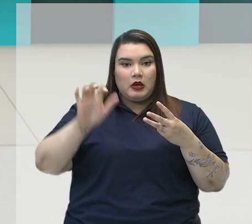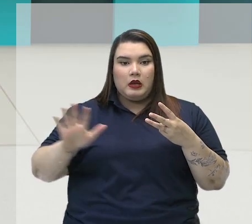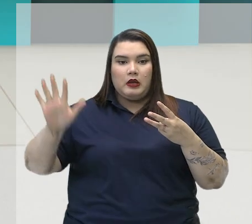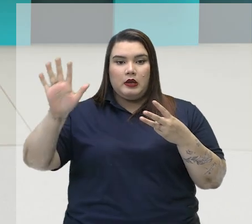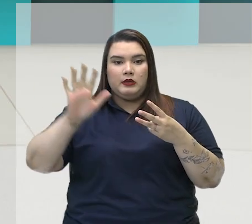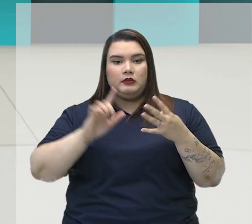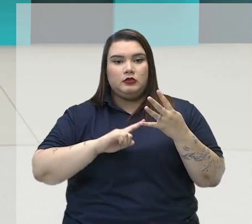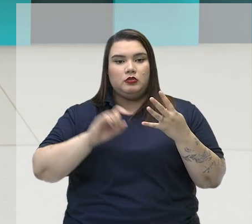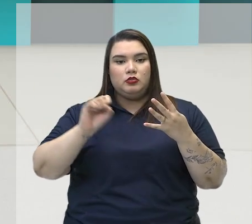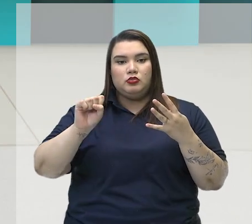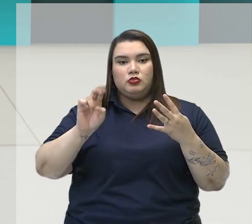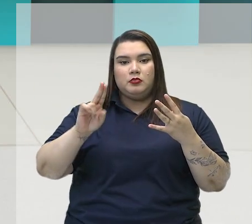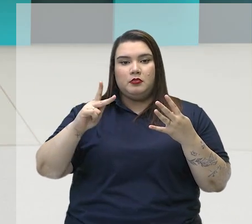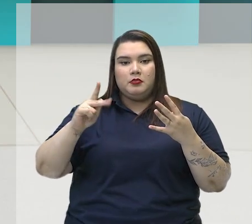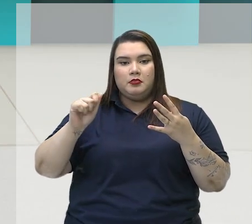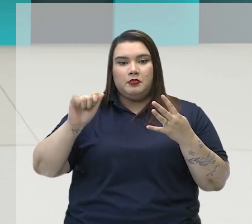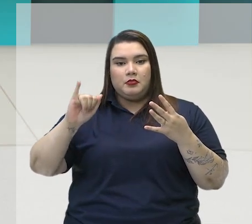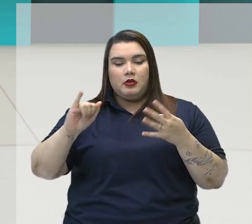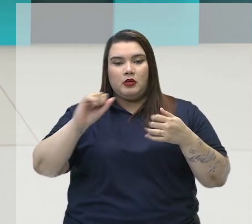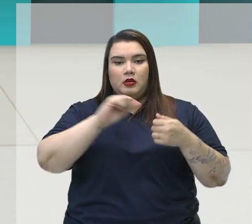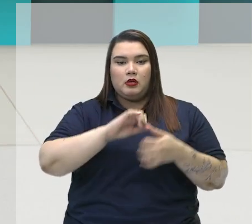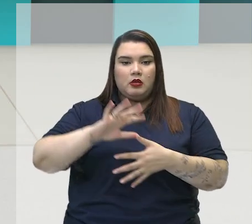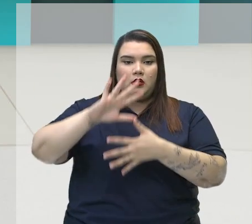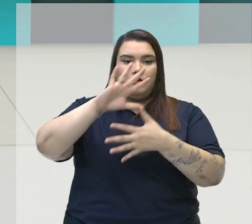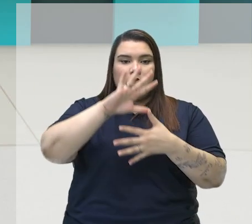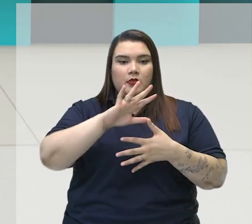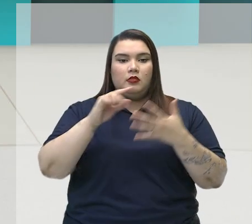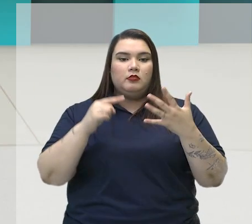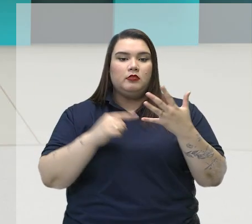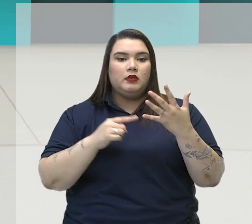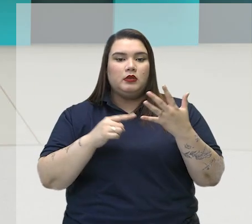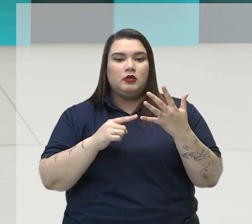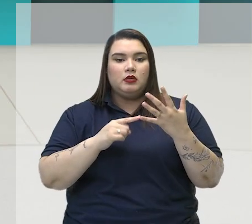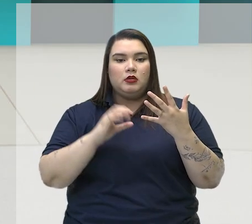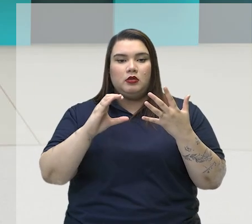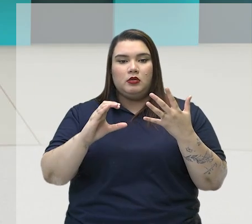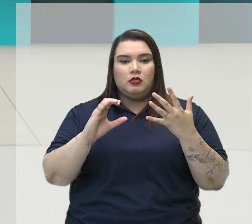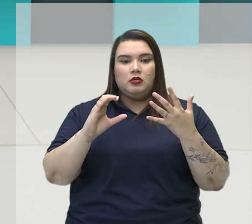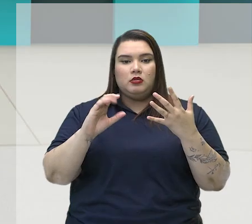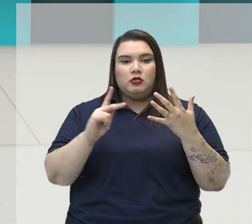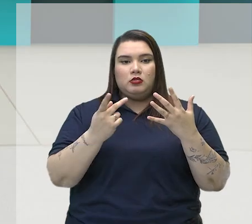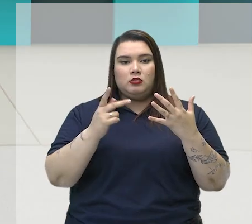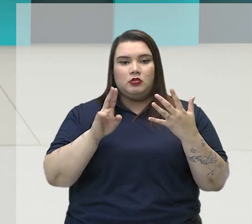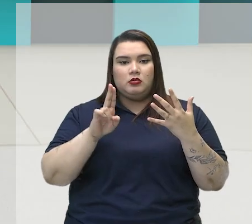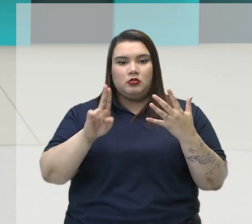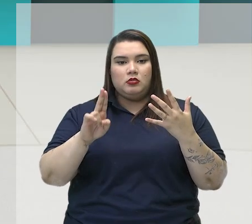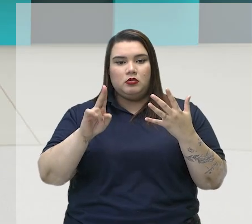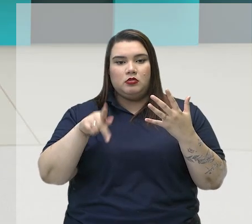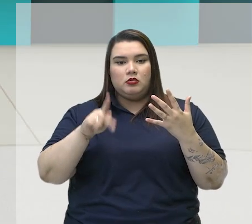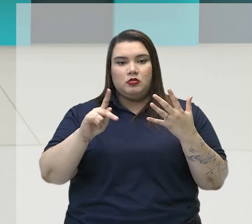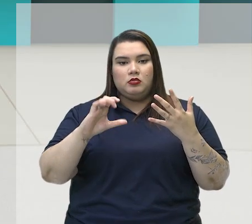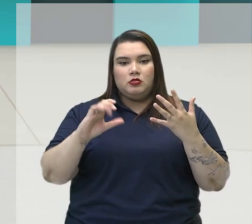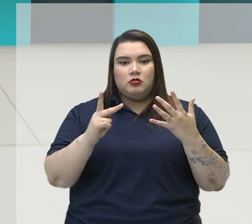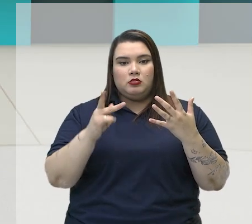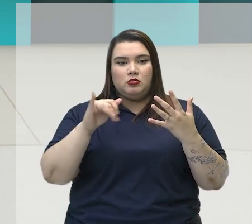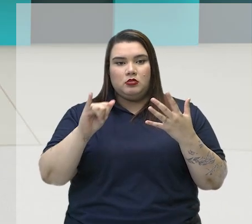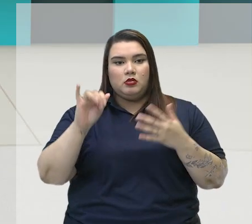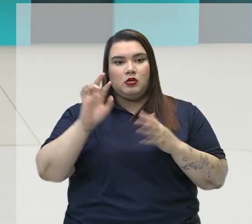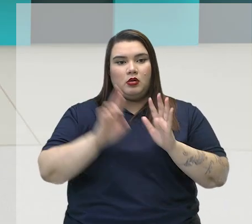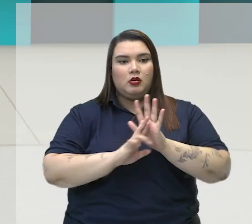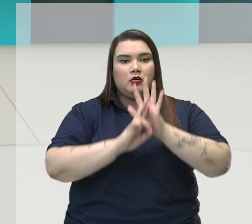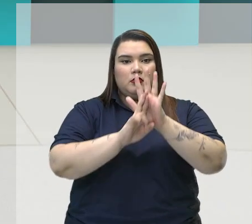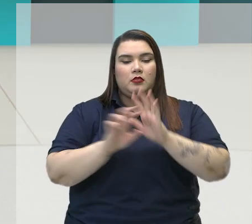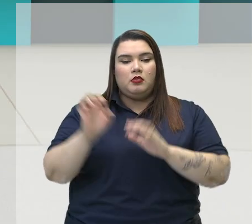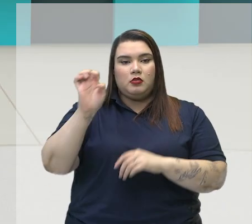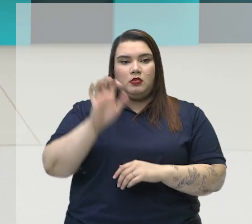Tailândia, na Ásia. Supai, Américas. E essa outra aqui, etnia, que representa a